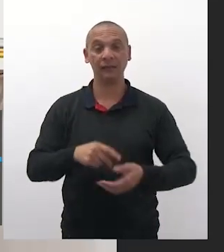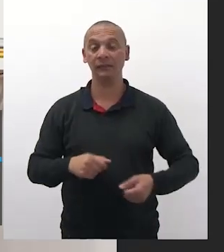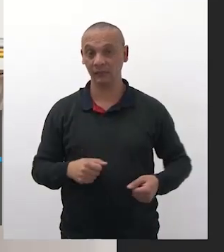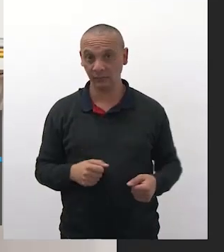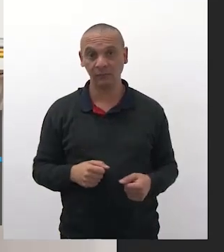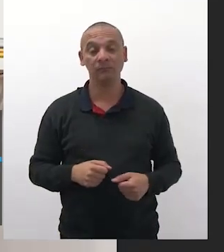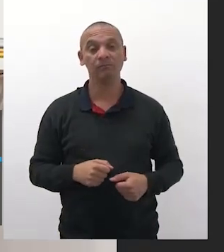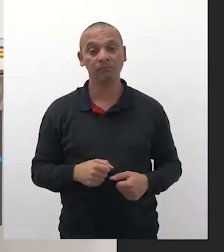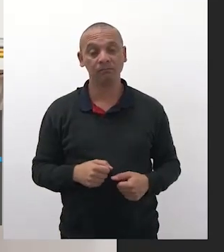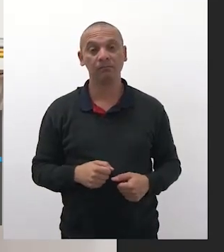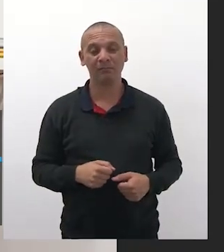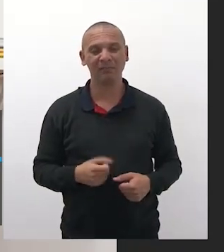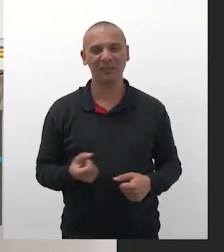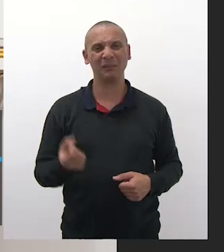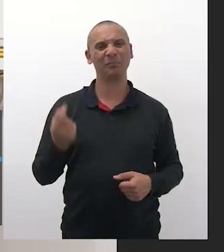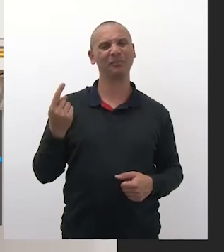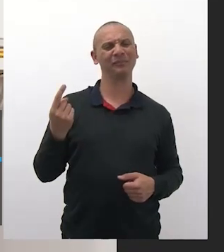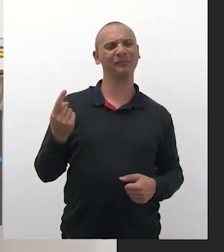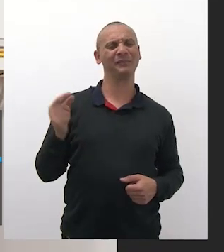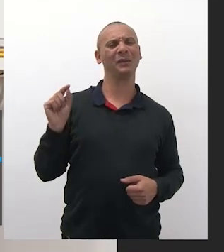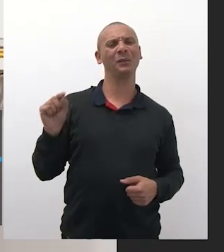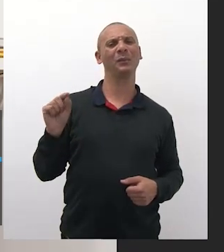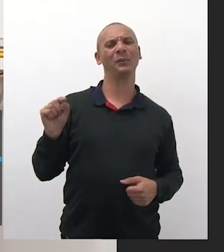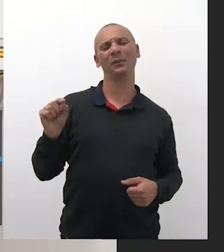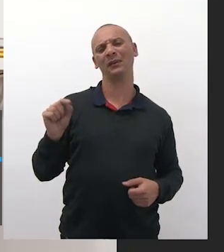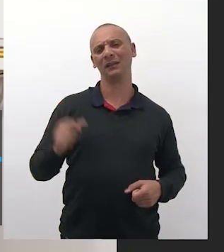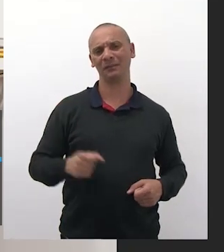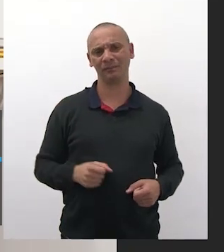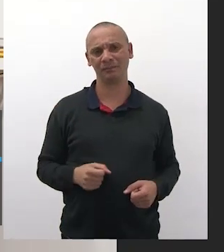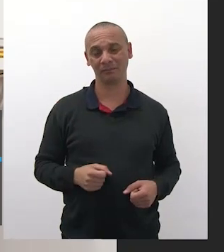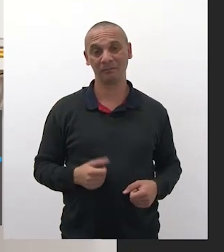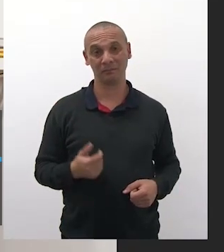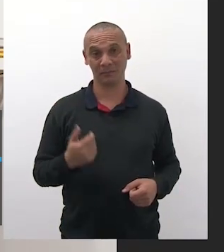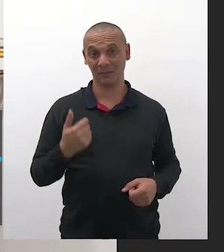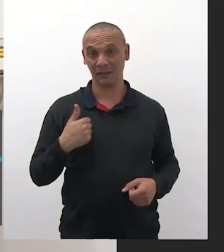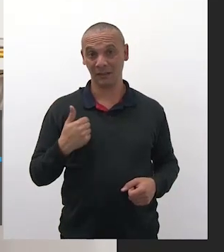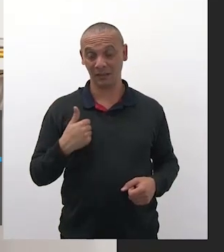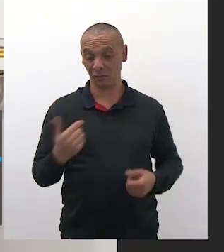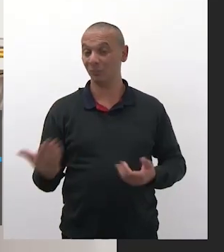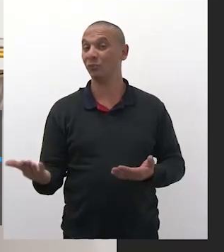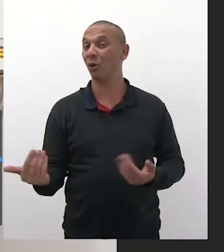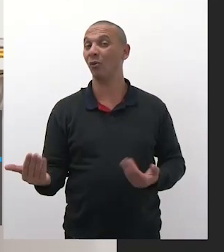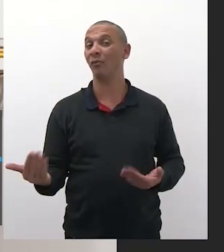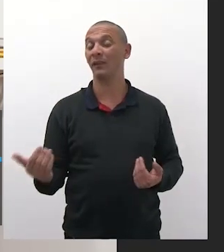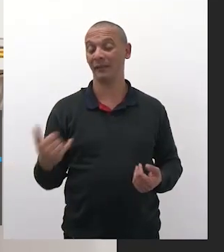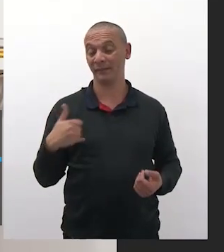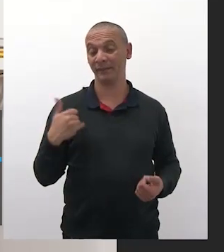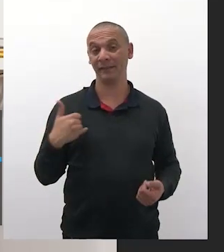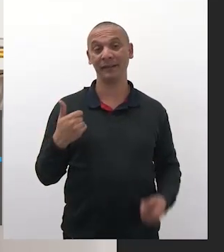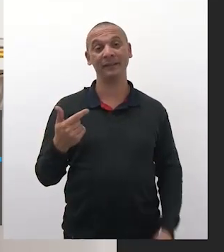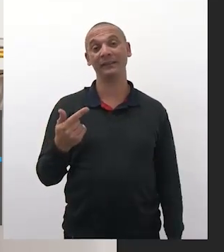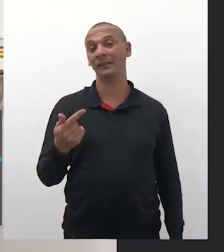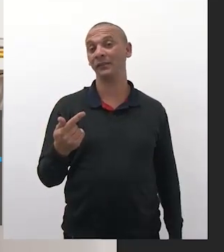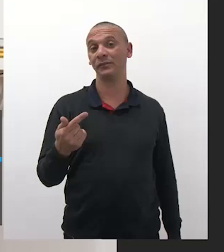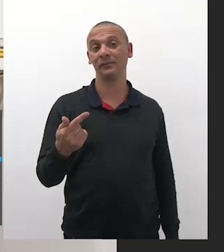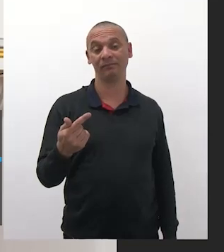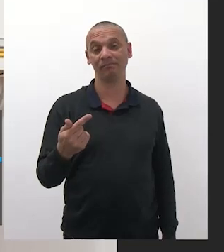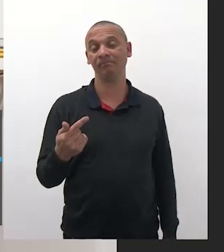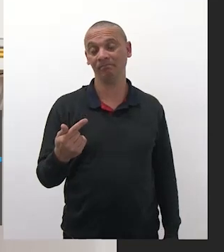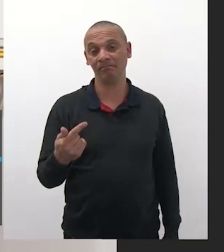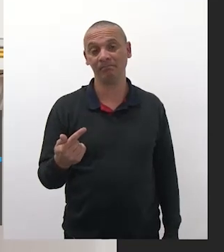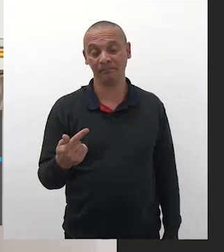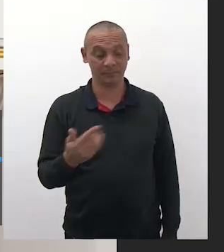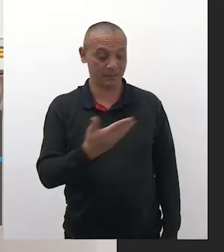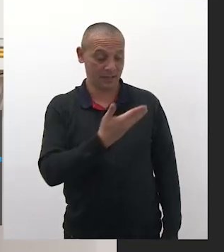E o estranho também que eu era mais nova, né, naquela época, e meus